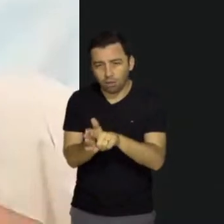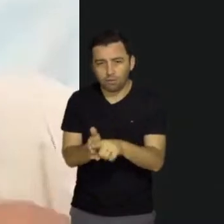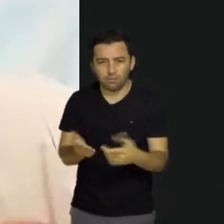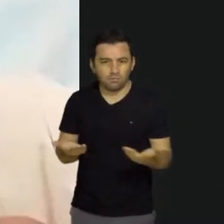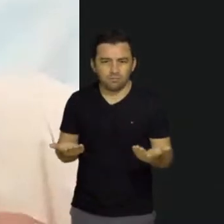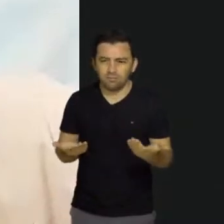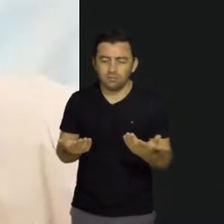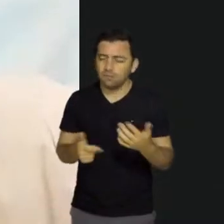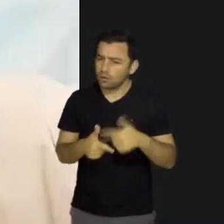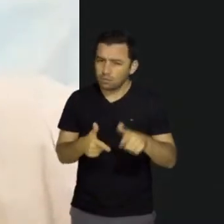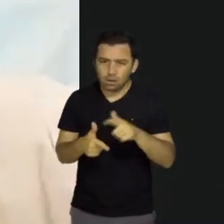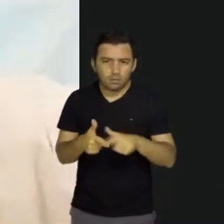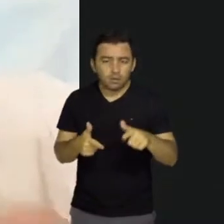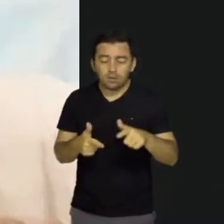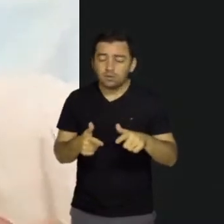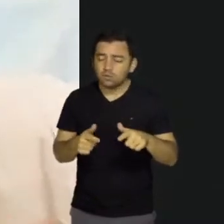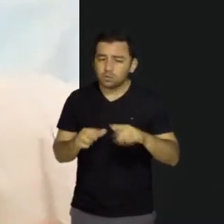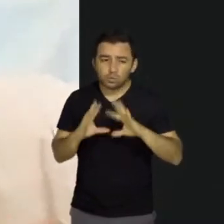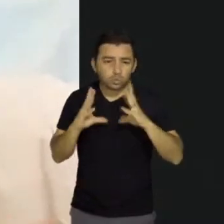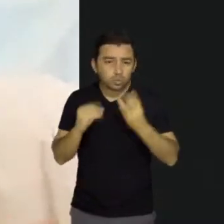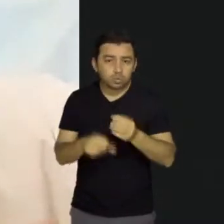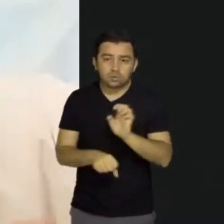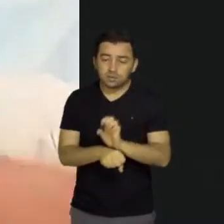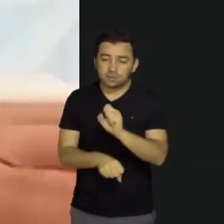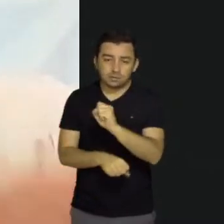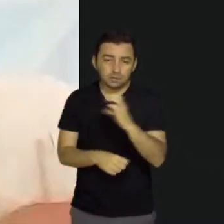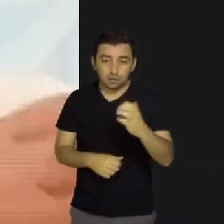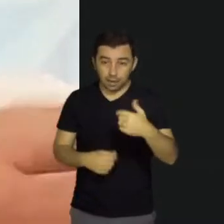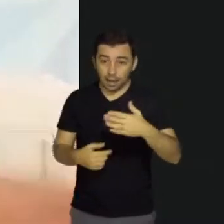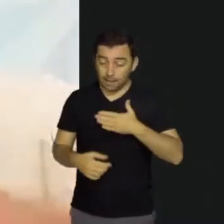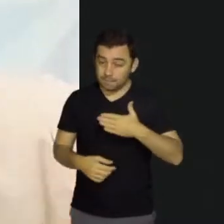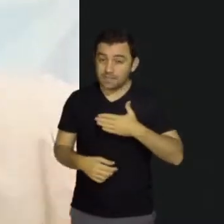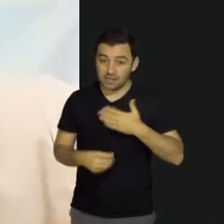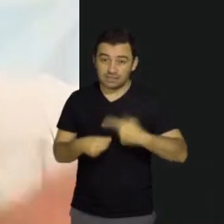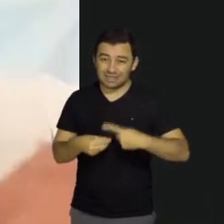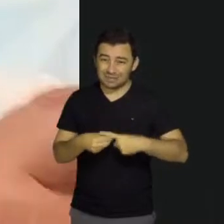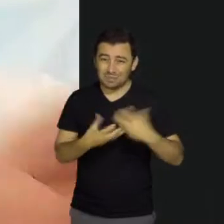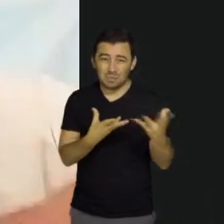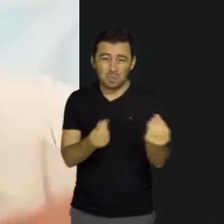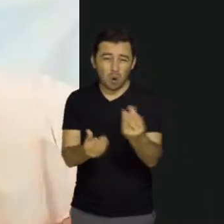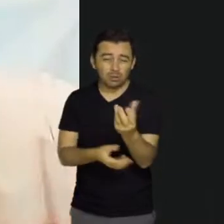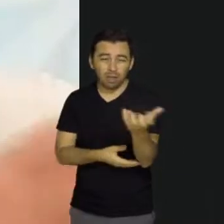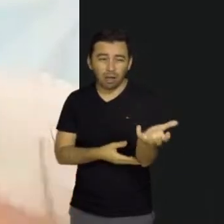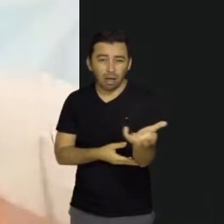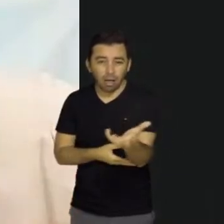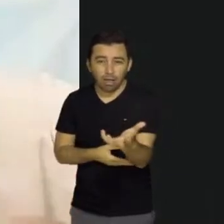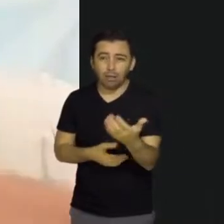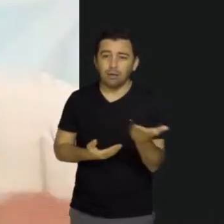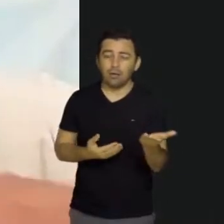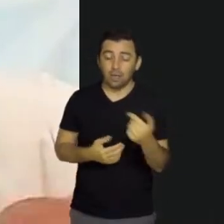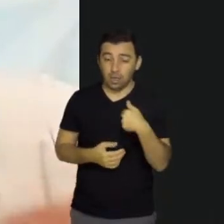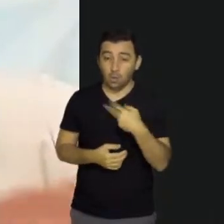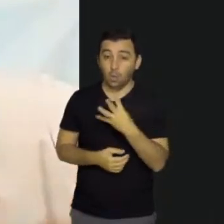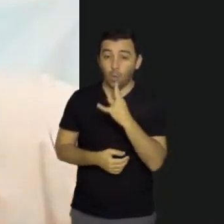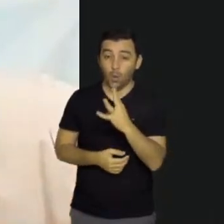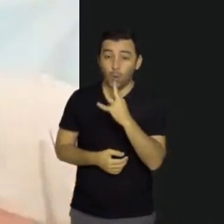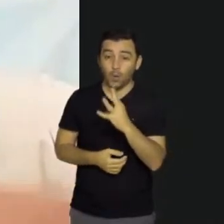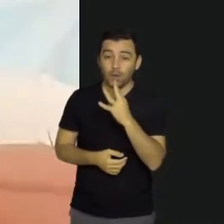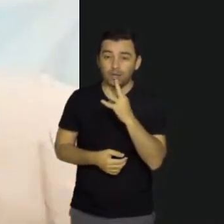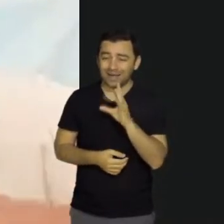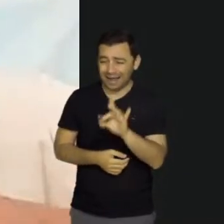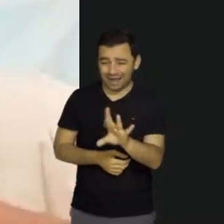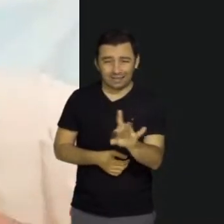normal em todo o estado de Santa Catarina, inclusive na minha cidade, cheio de mendigo aqui na rua, cheio de pessoas que eu conheço, cada uma delas